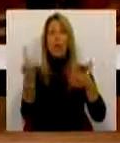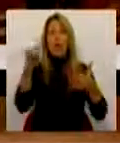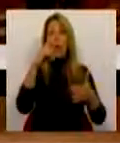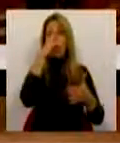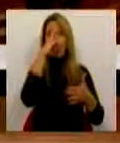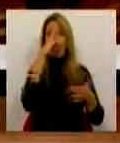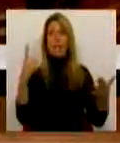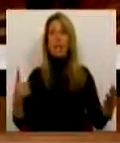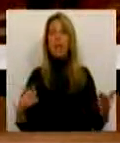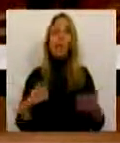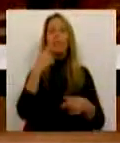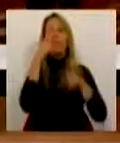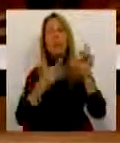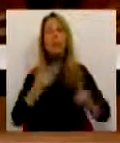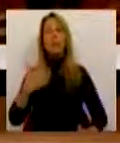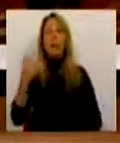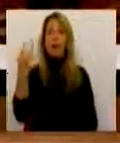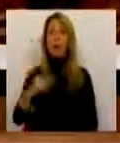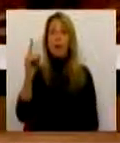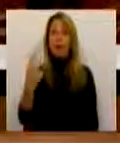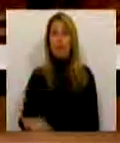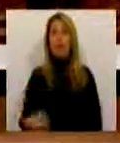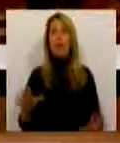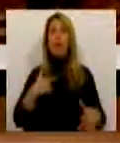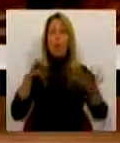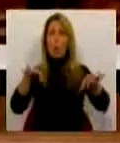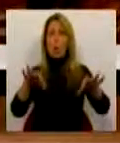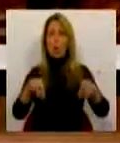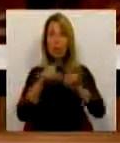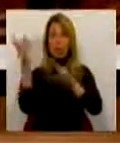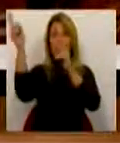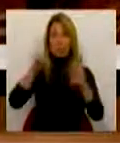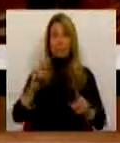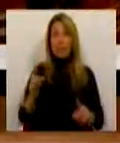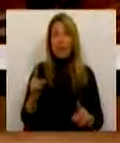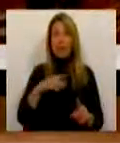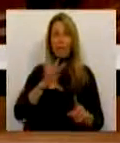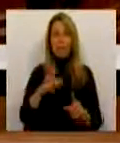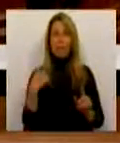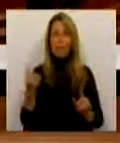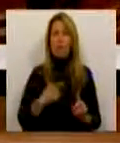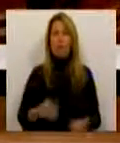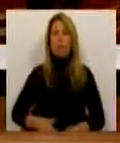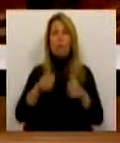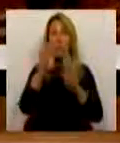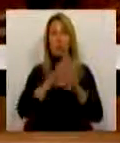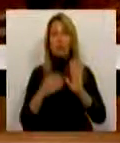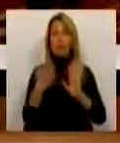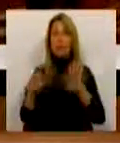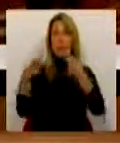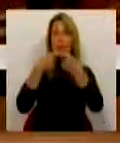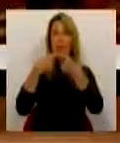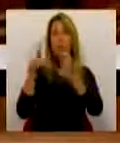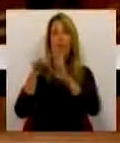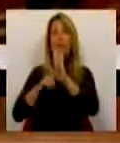e concluo, que com a transposição destas diretivas o nosso país tem não apenas melhores condições de conformidade às normas europeias, mas